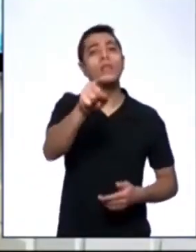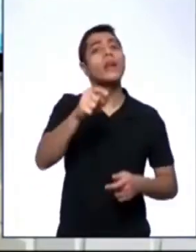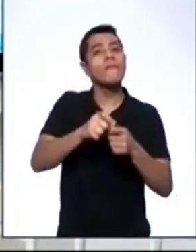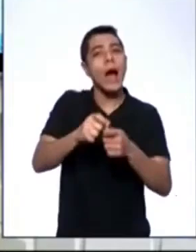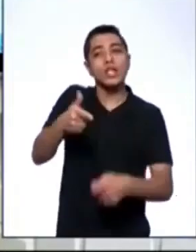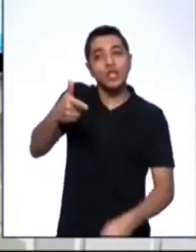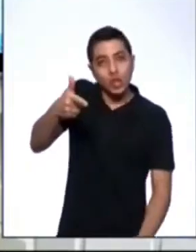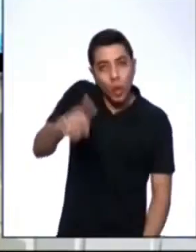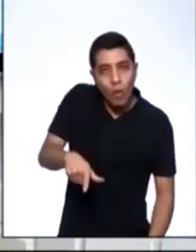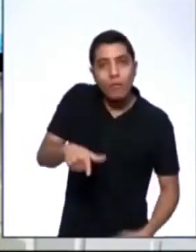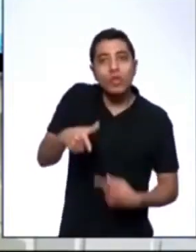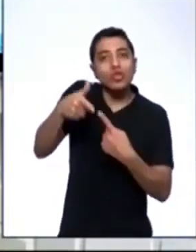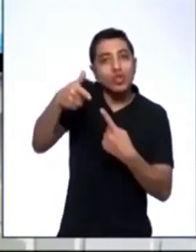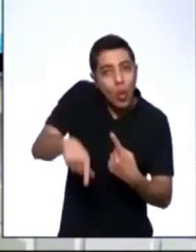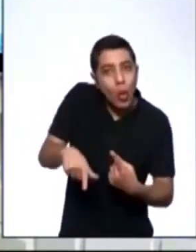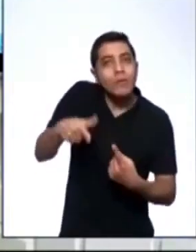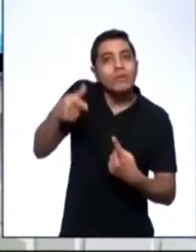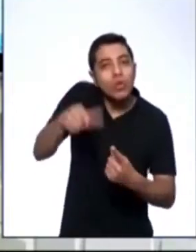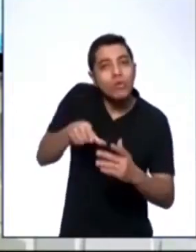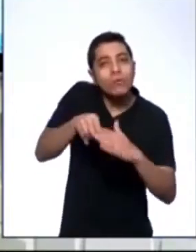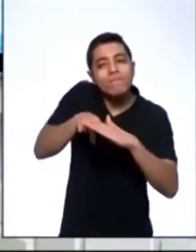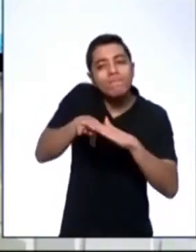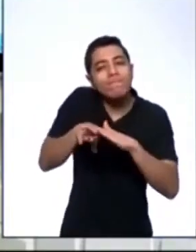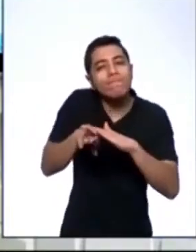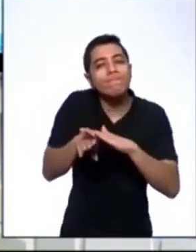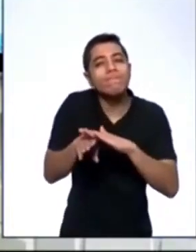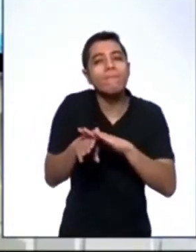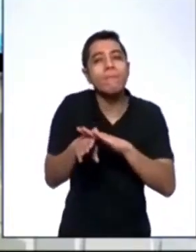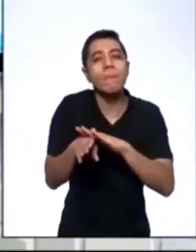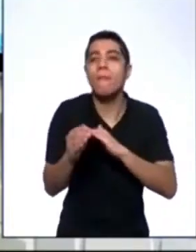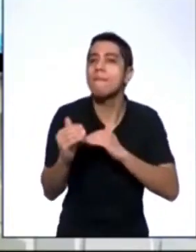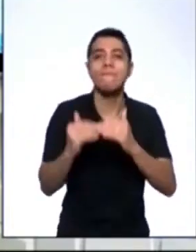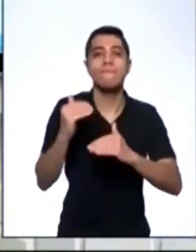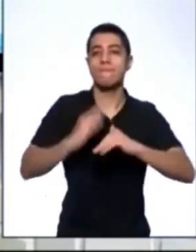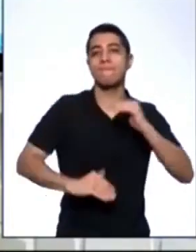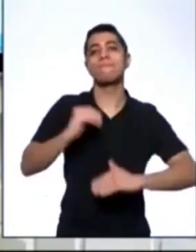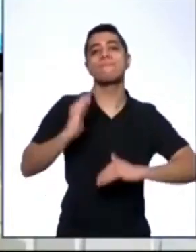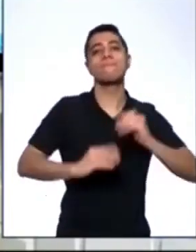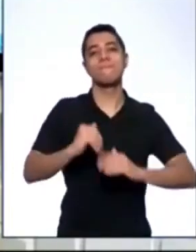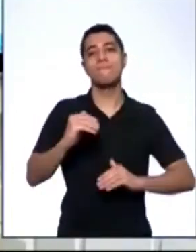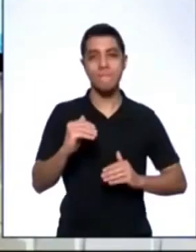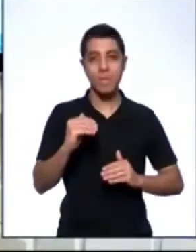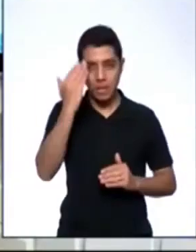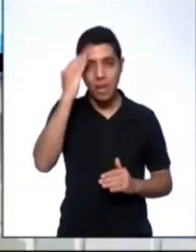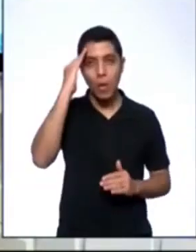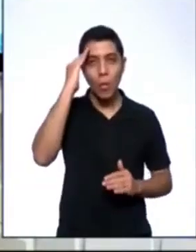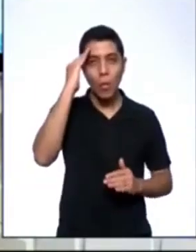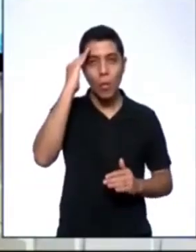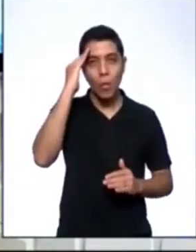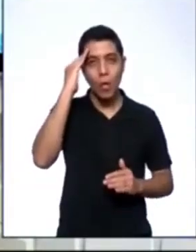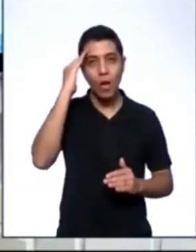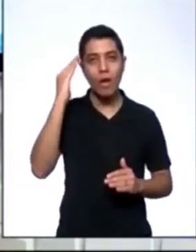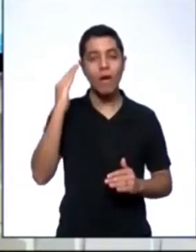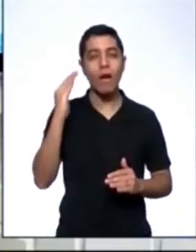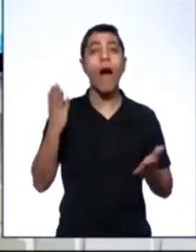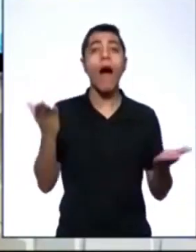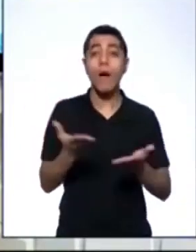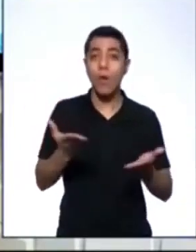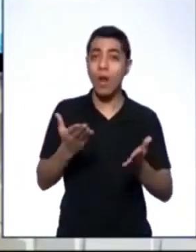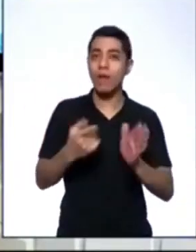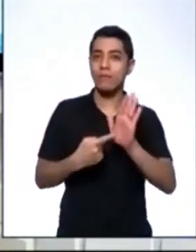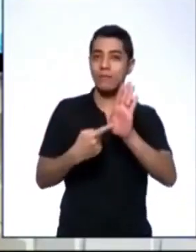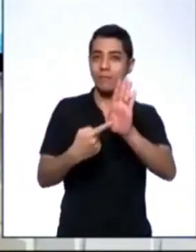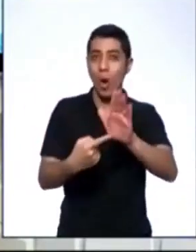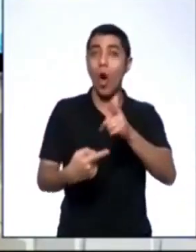analisa a matemática né mas a repetição leva à perfeição entendeu então você vai fazer o